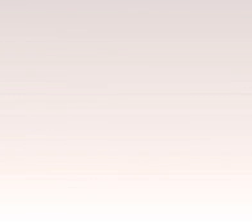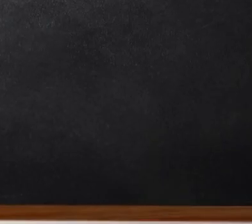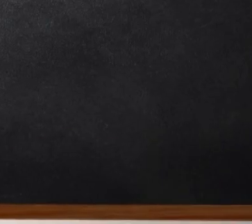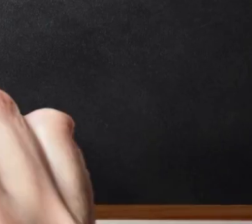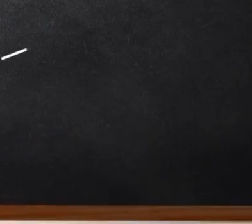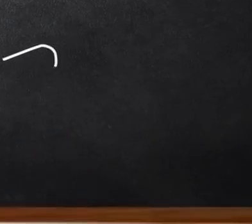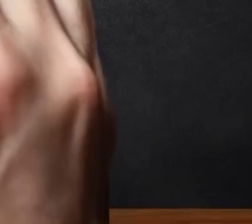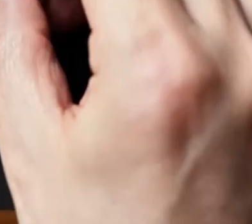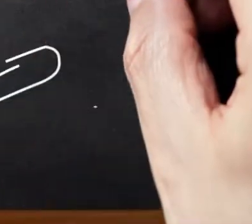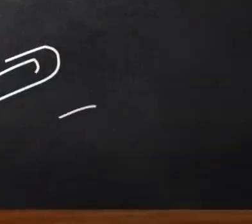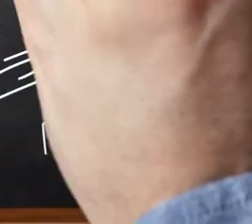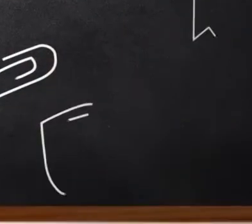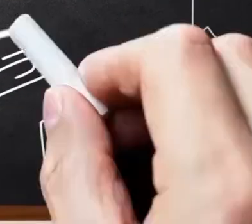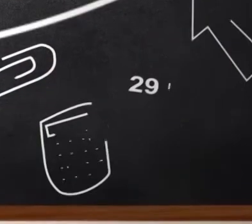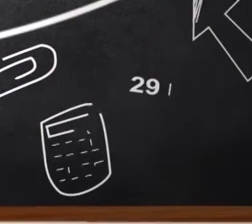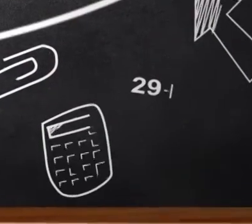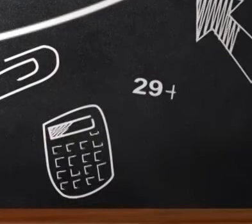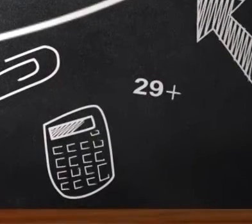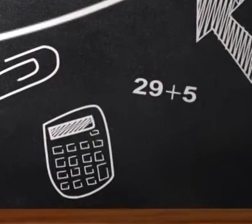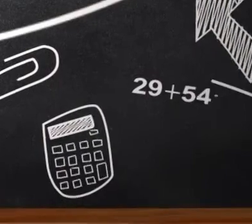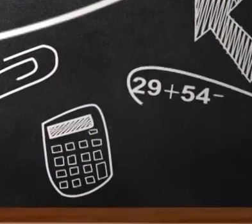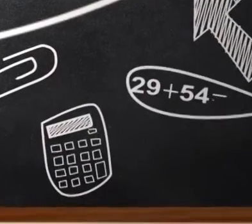E aí